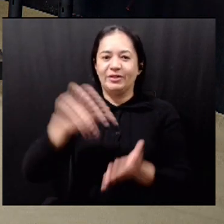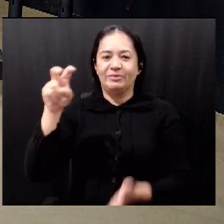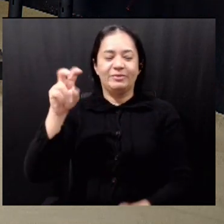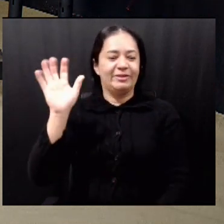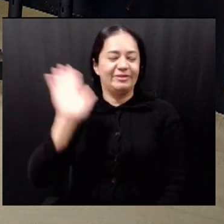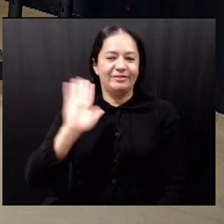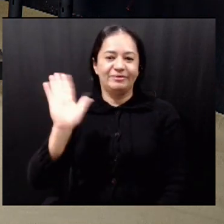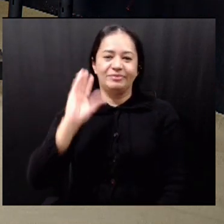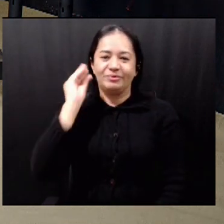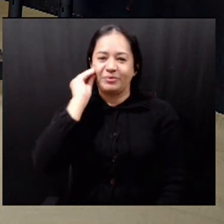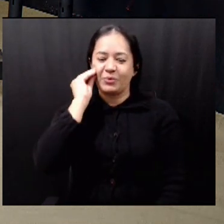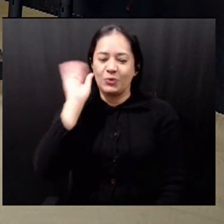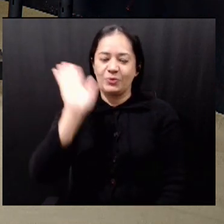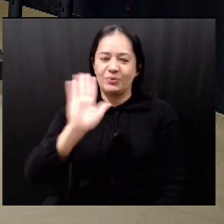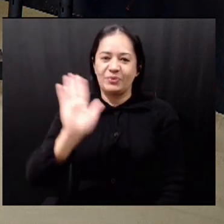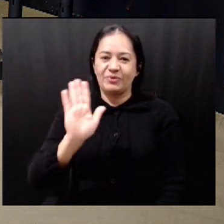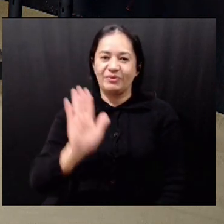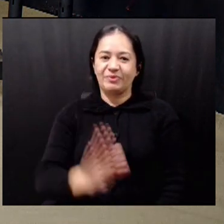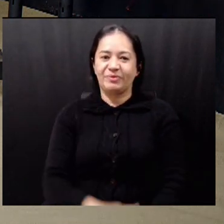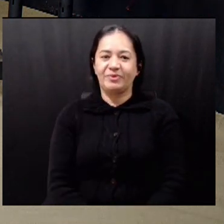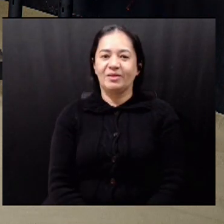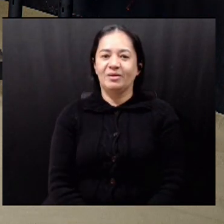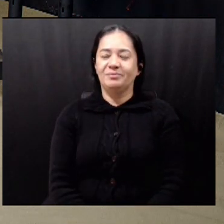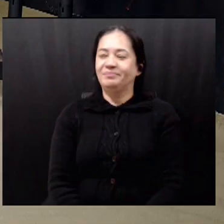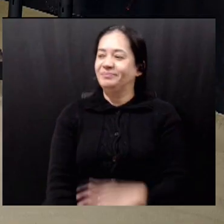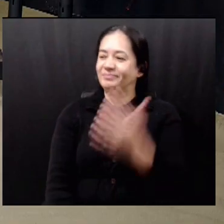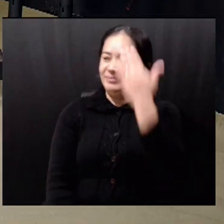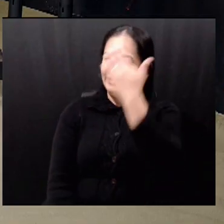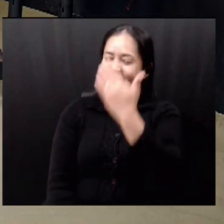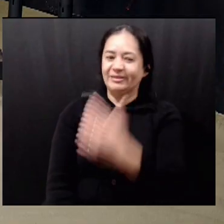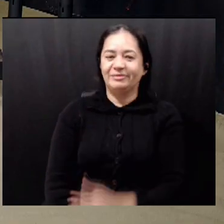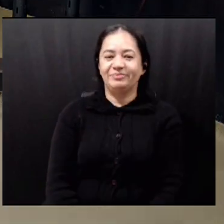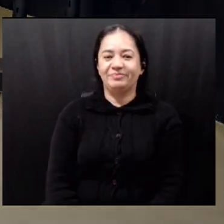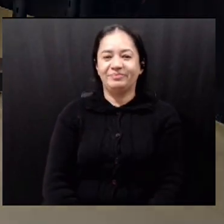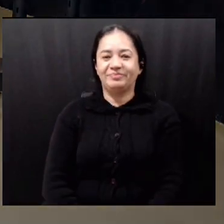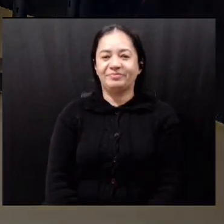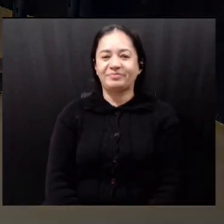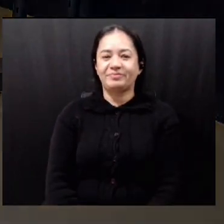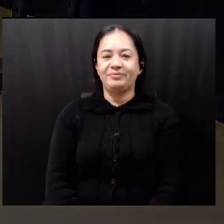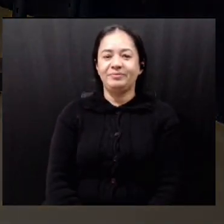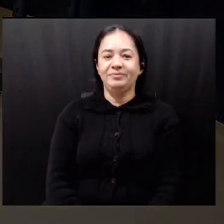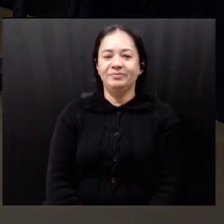valeu, valeu meninas, muito obrigada pela participação. Valeu, turma de casa. Tchau, tchau.